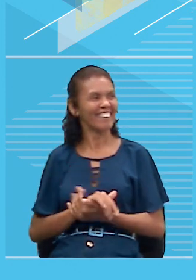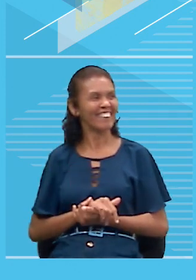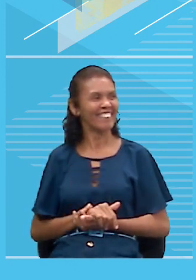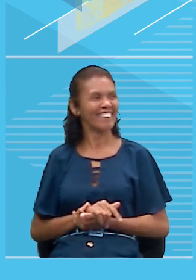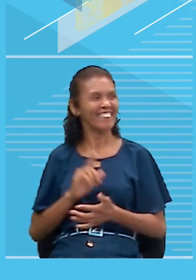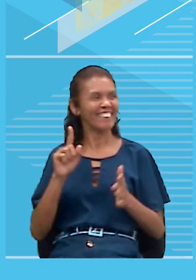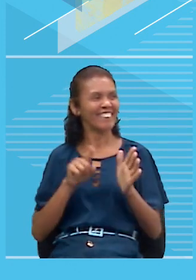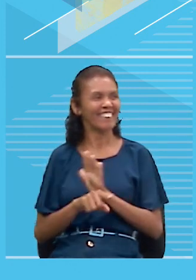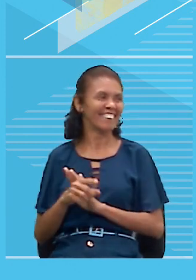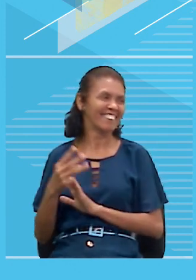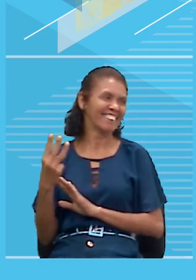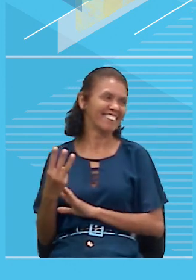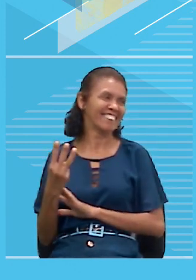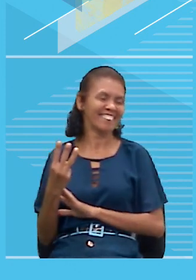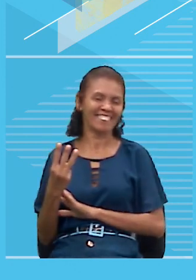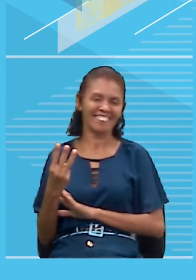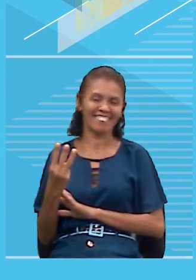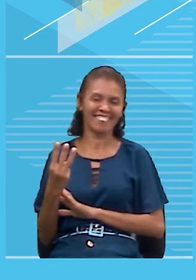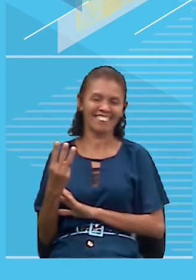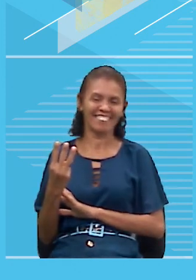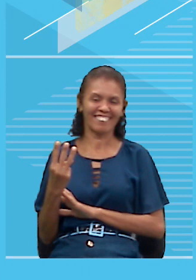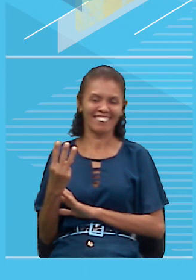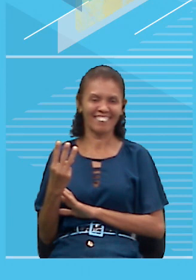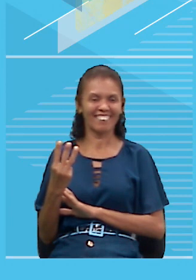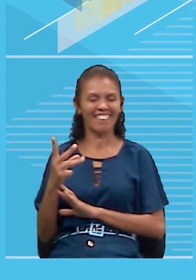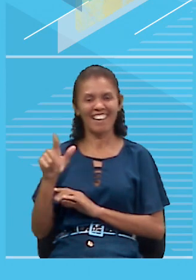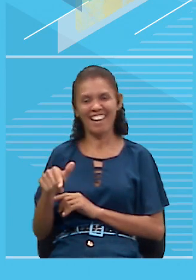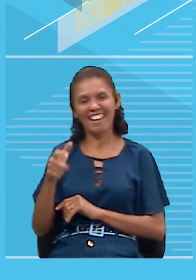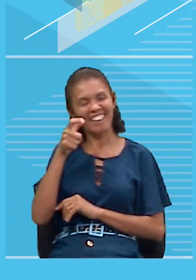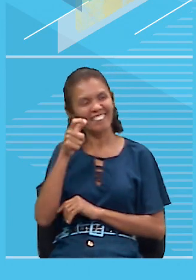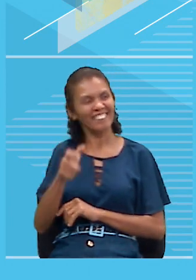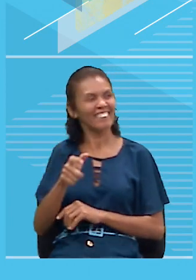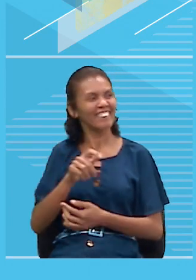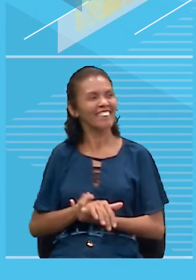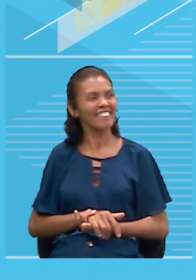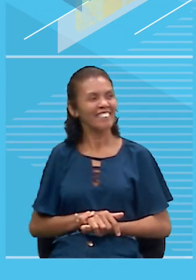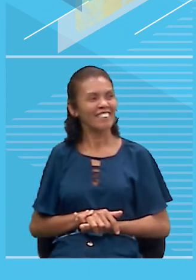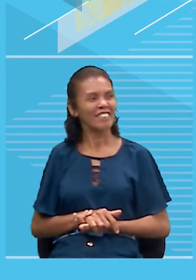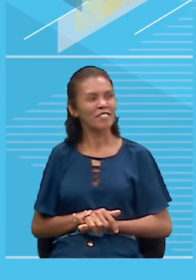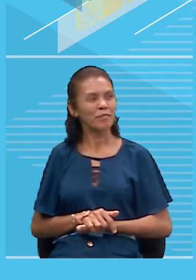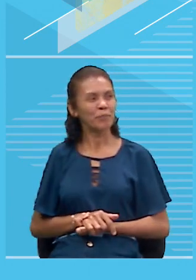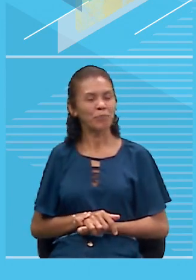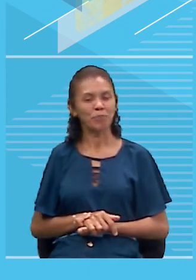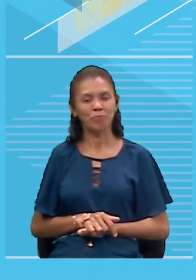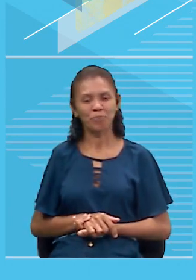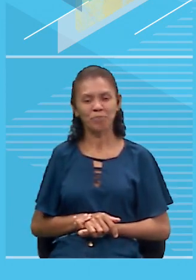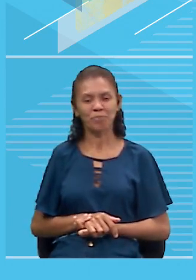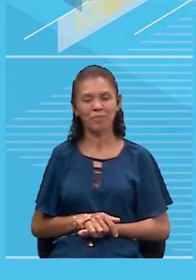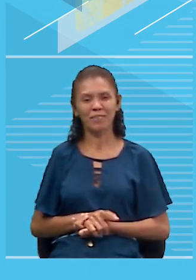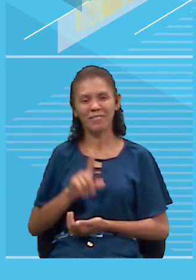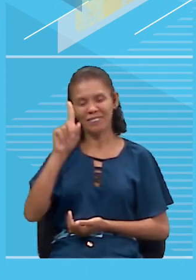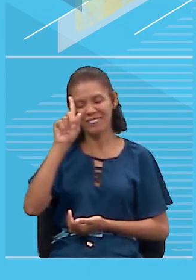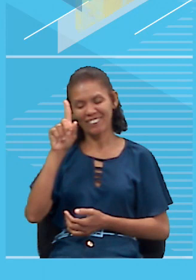Eita minhas redes sociais é um negócio interessante o negócio interessante mas é assim mesmo uma hora chega minha vez